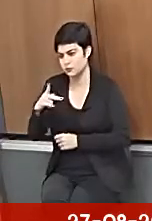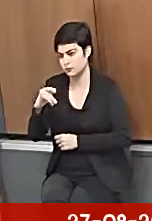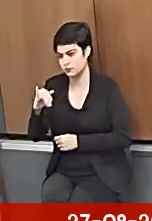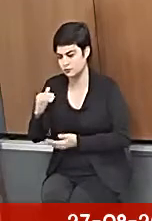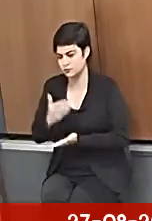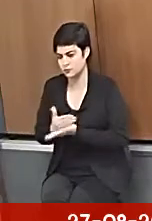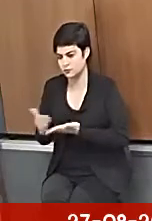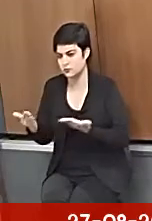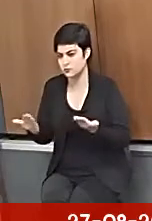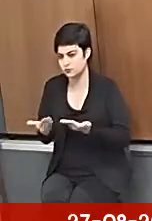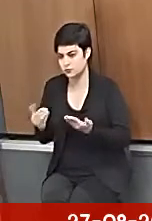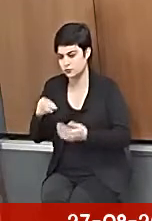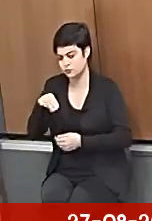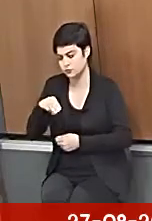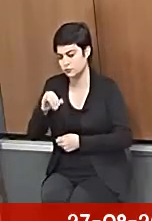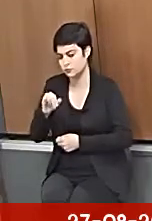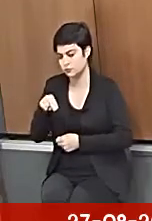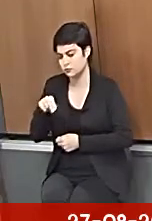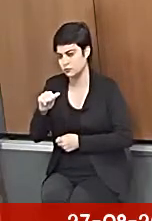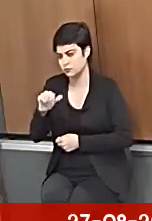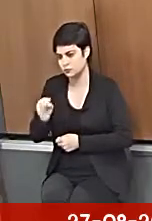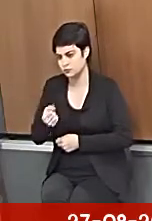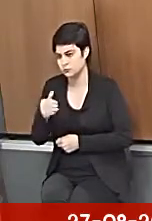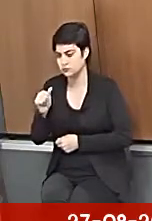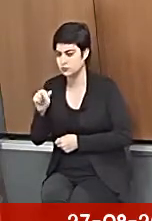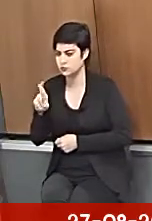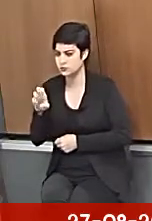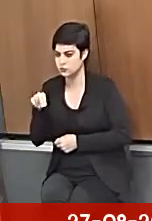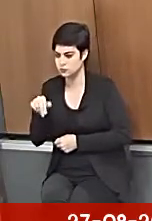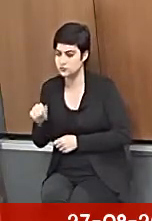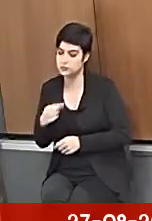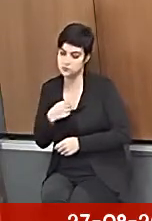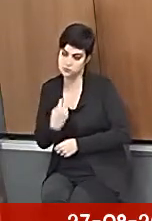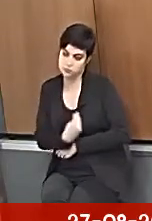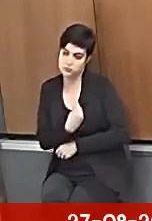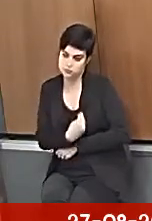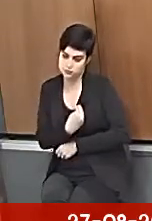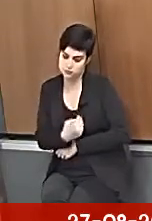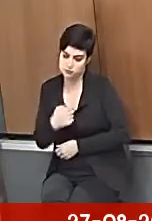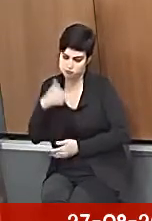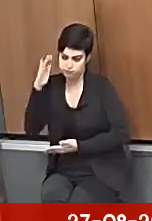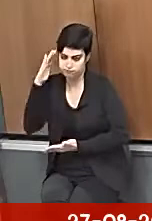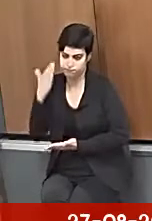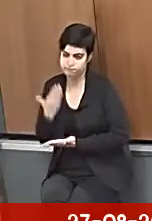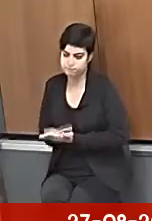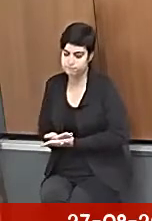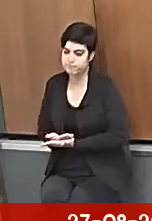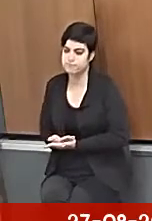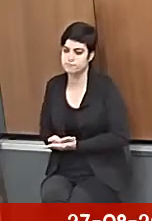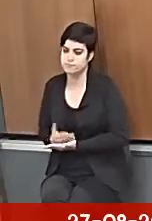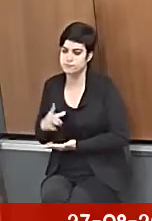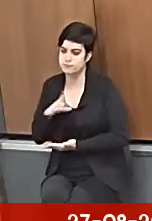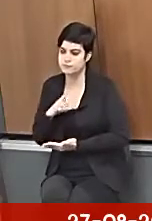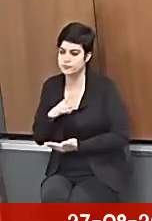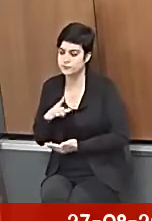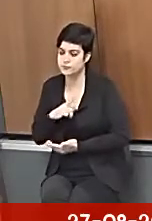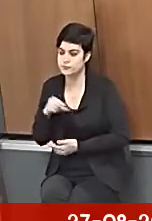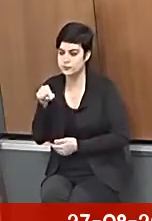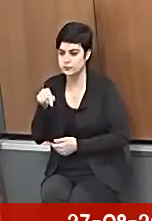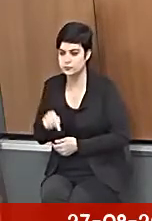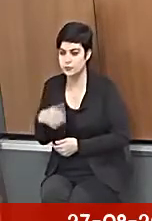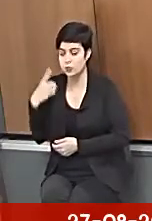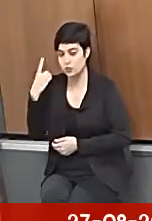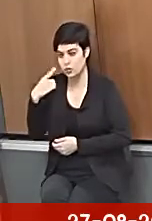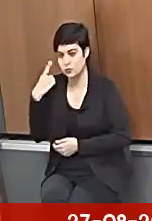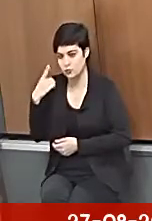instalada da minas arena eu eu fui o escolhido poder fazer parte como membro então eu quero crer que as questões levantadas pelo deputado é a